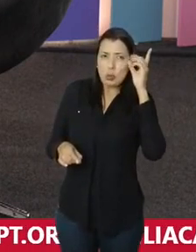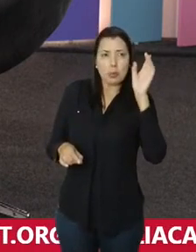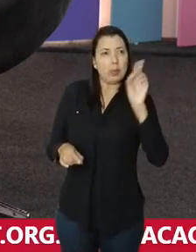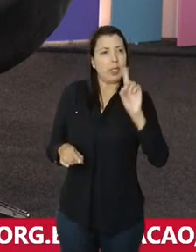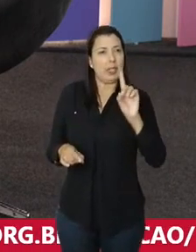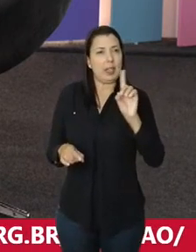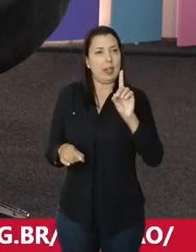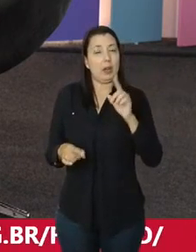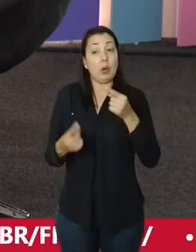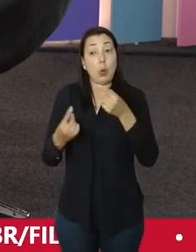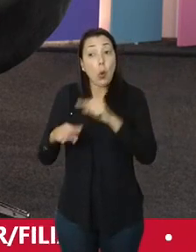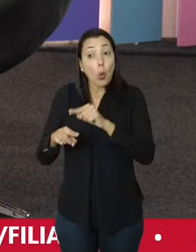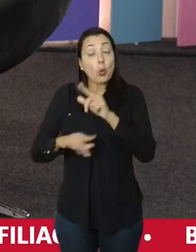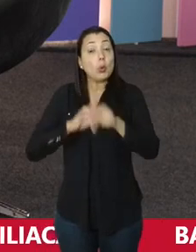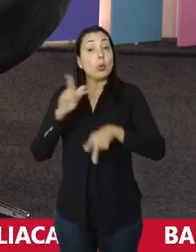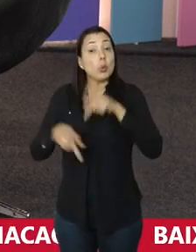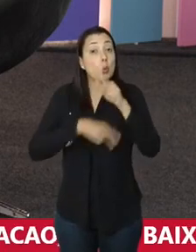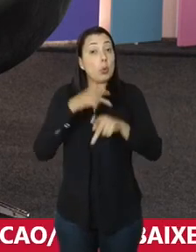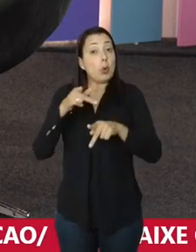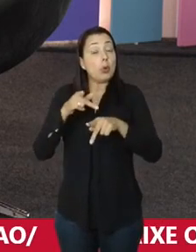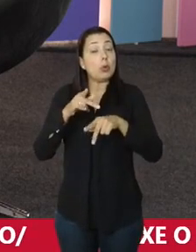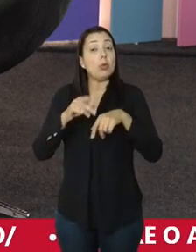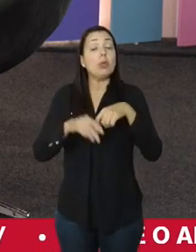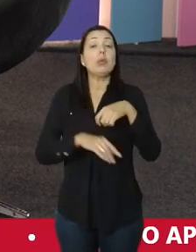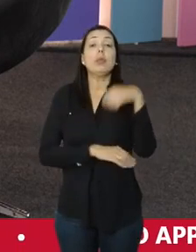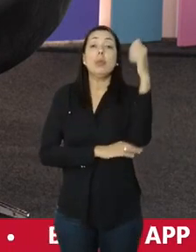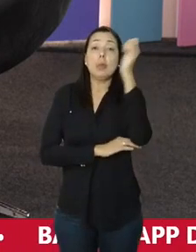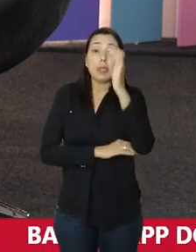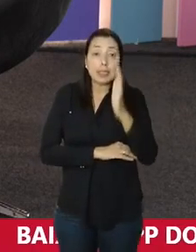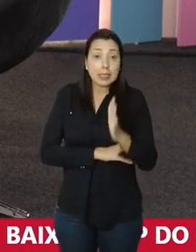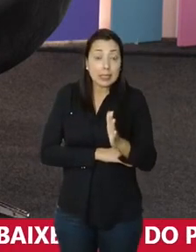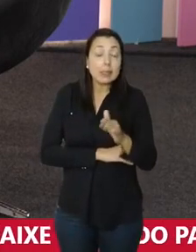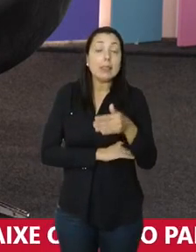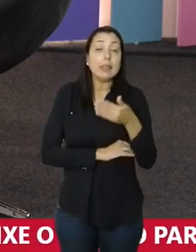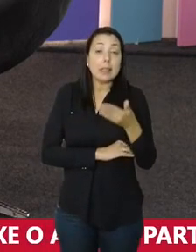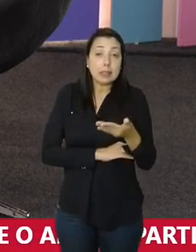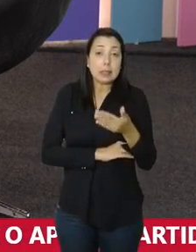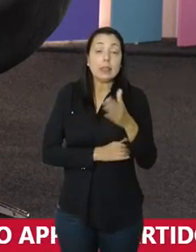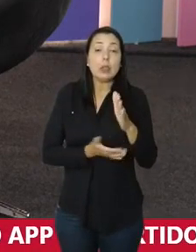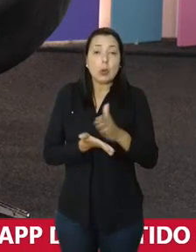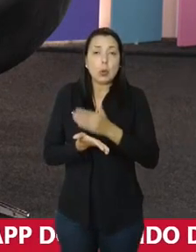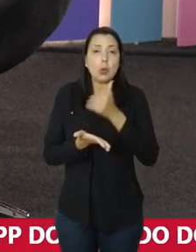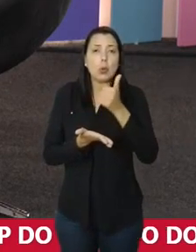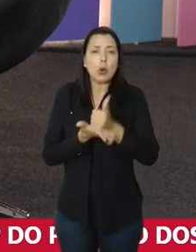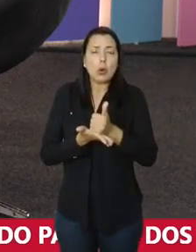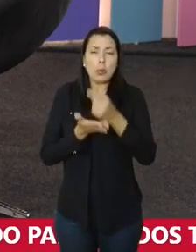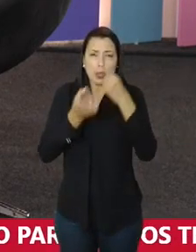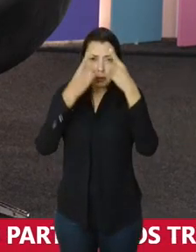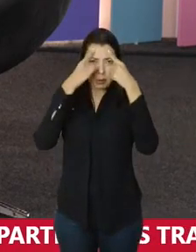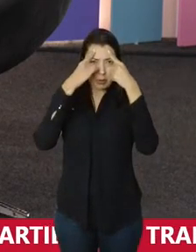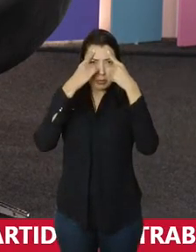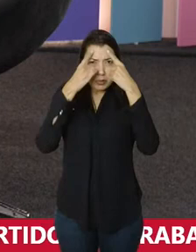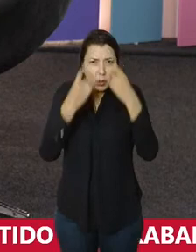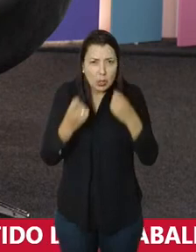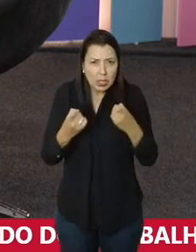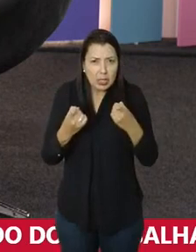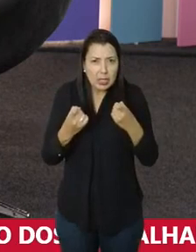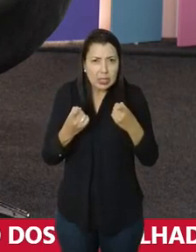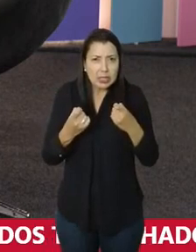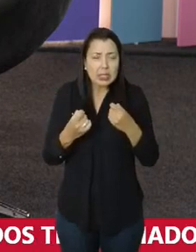Dilma, o golpe era contra o povo, era contra a nação. O golpe com toda aquela violência, né, do